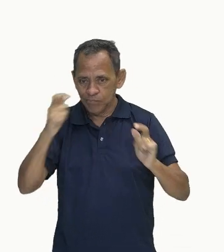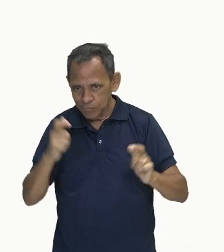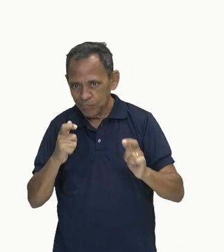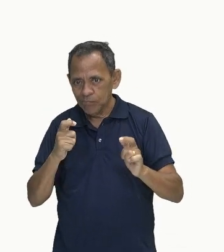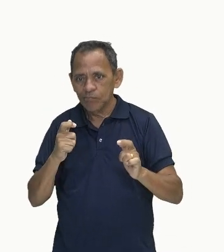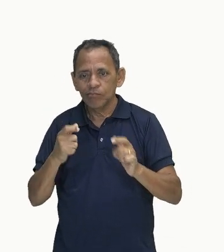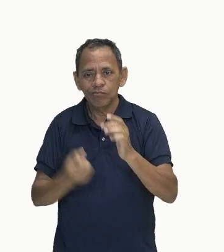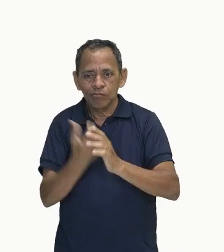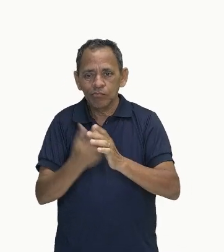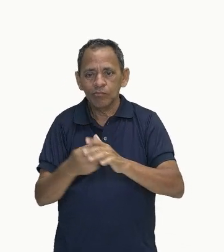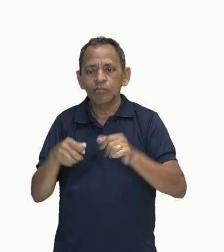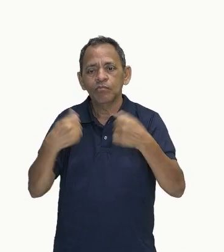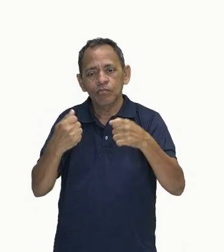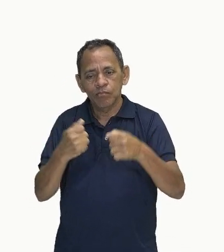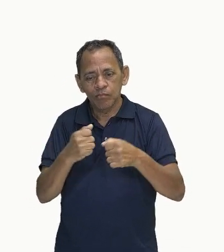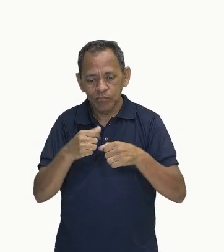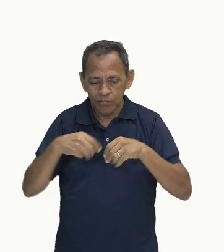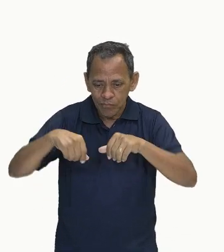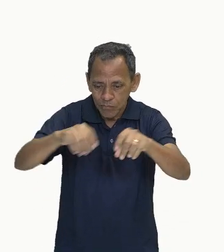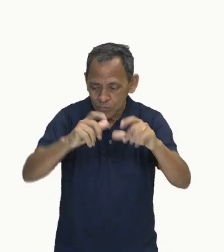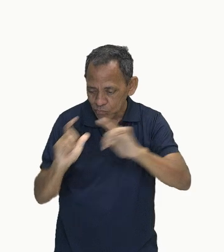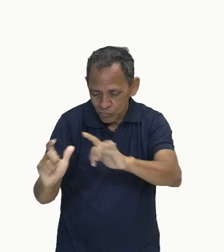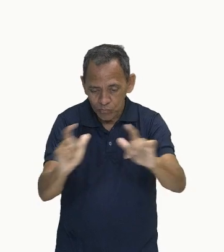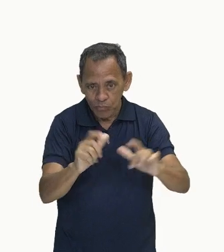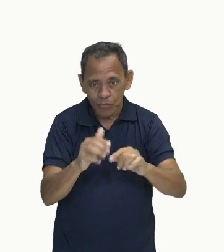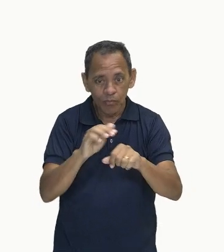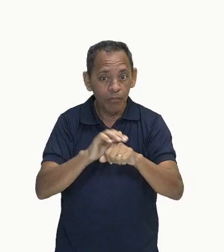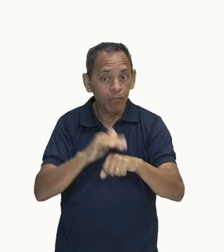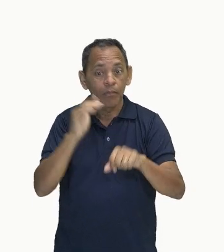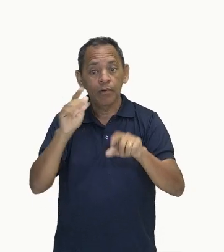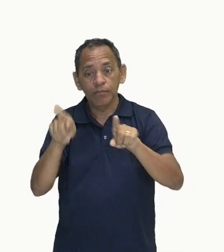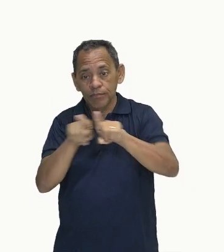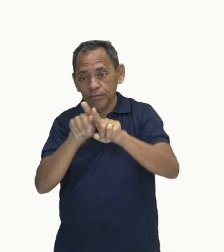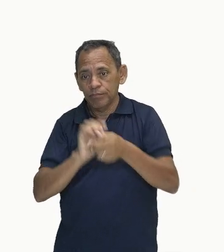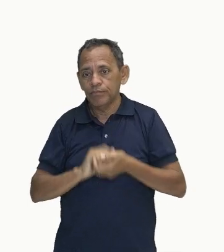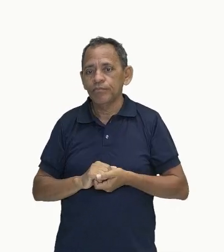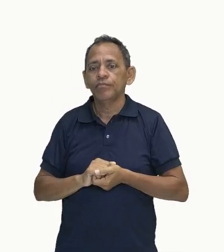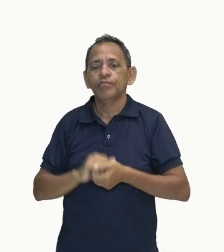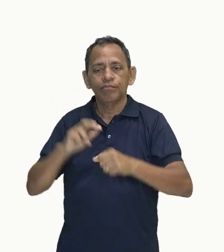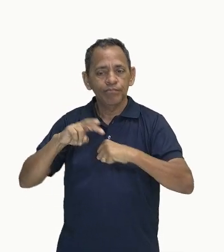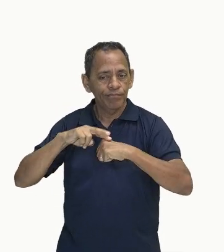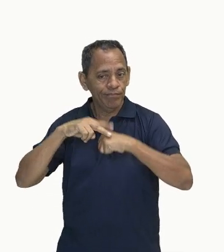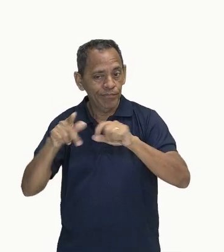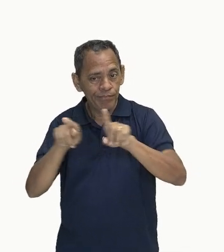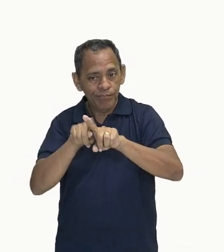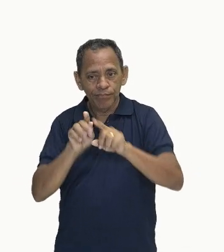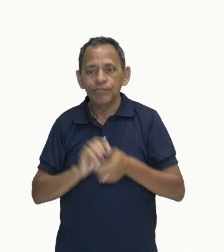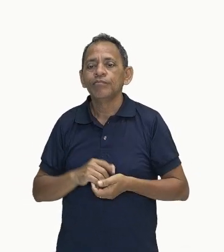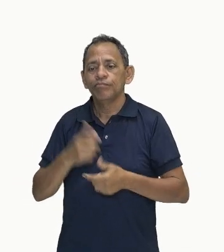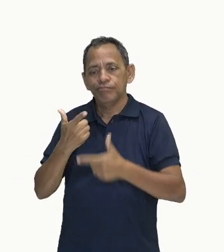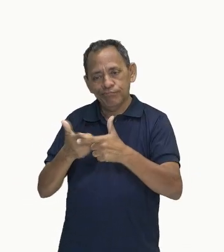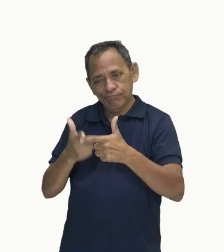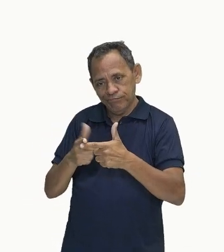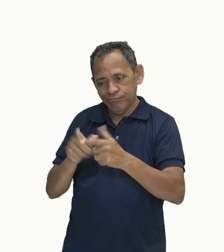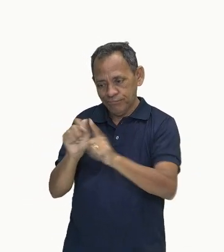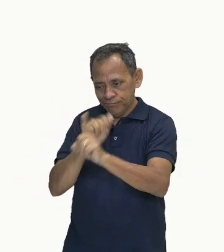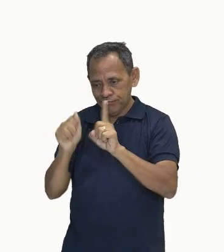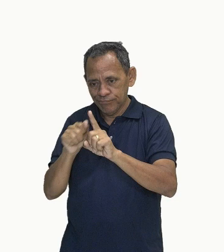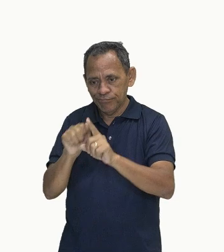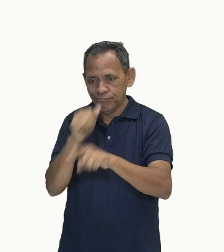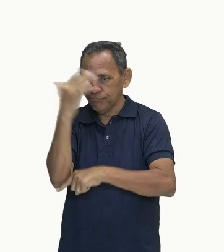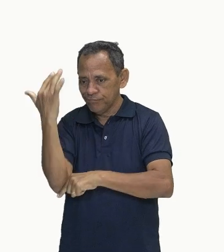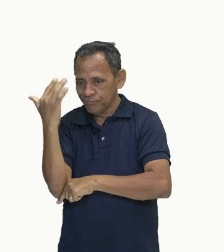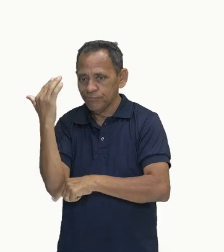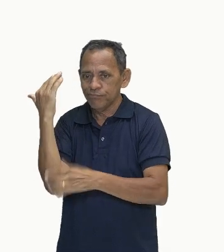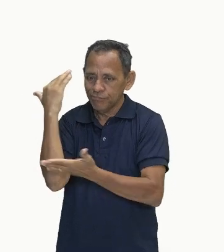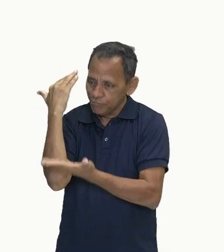vou precisar de mais terras, consequentemente, eu vou observar aqui problemas socioambientais, né? Como, por exemplo, o